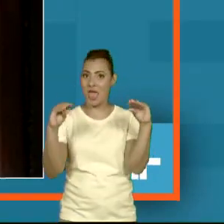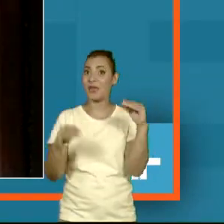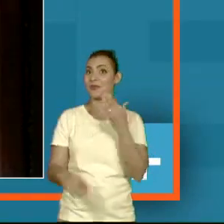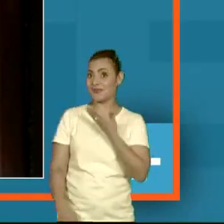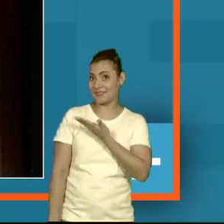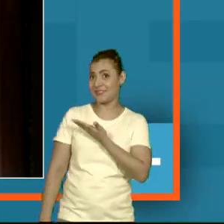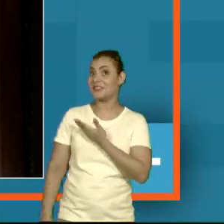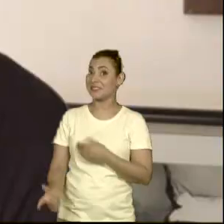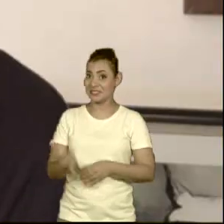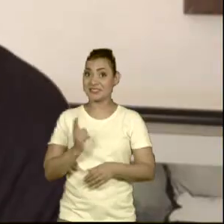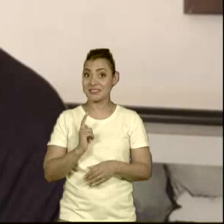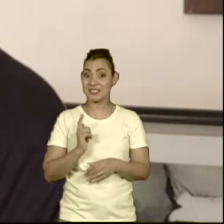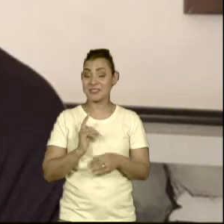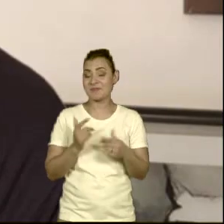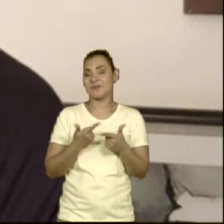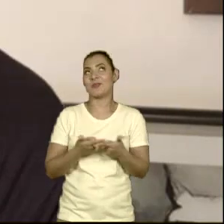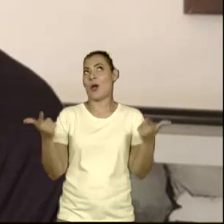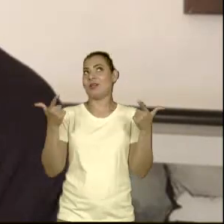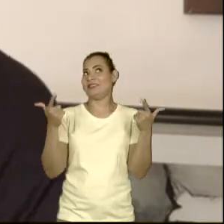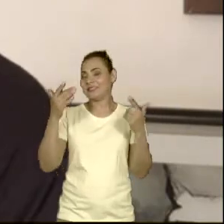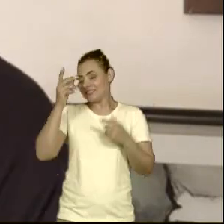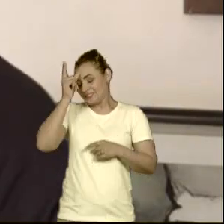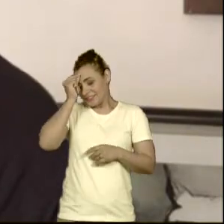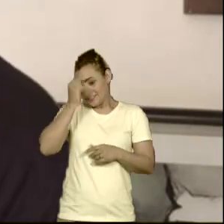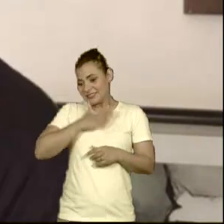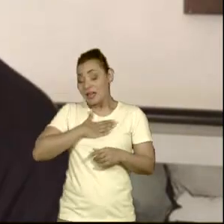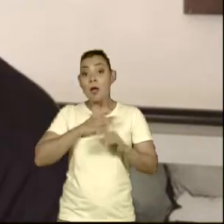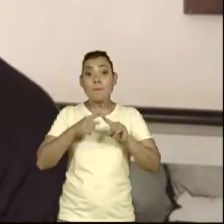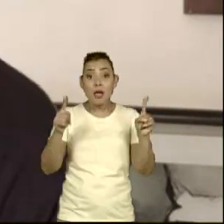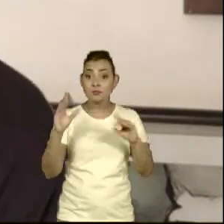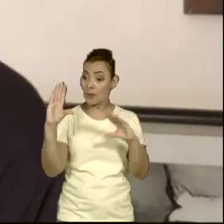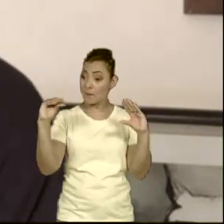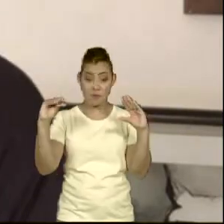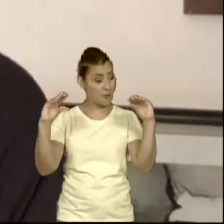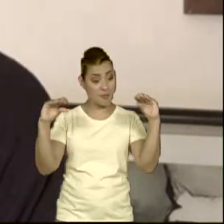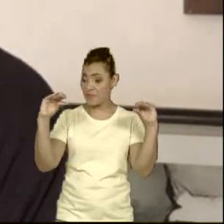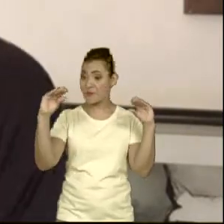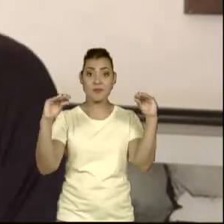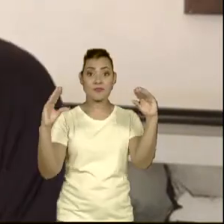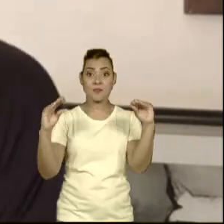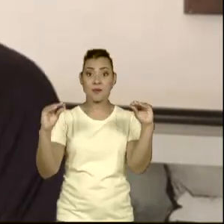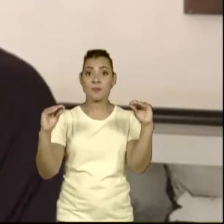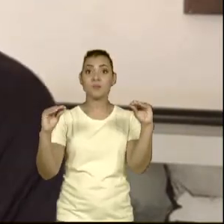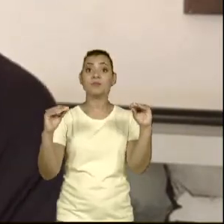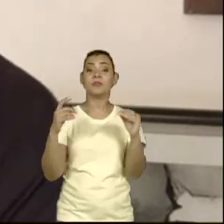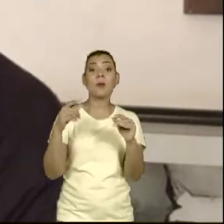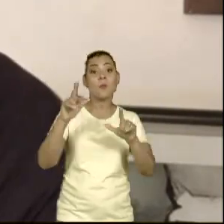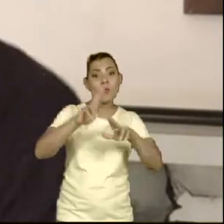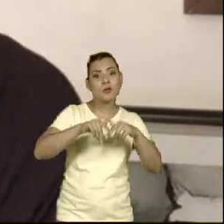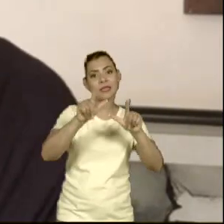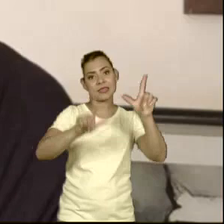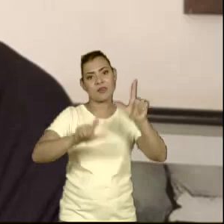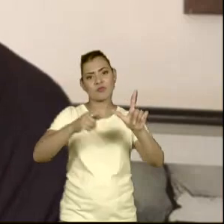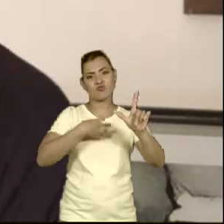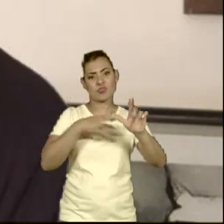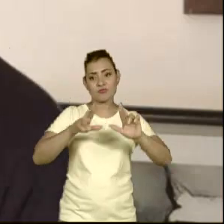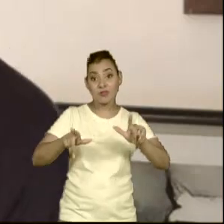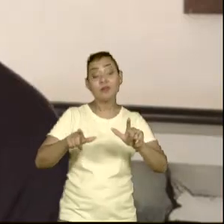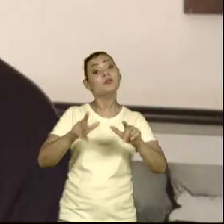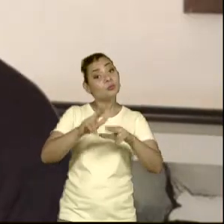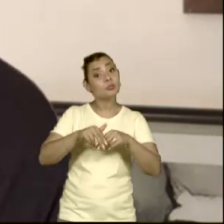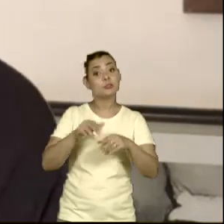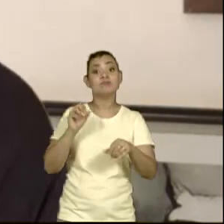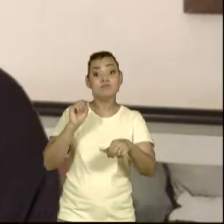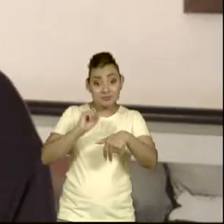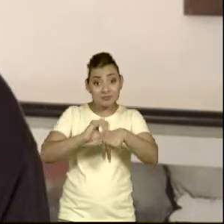sorte, né? E talvez os manipuladores de bonecos com a pegada de televisão mais experientes estivessem